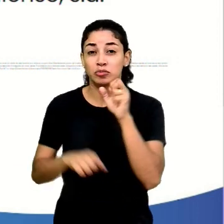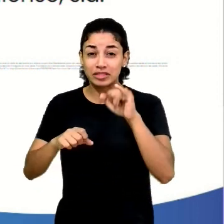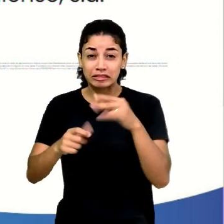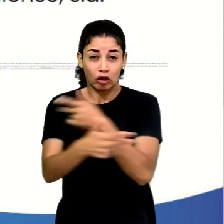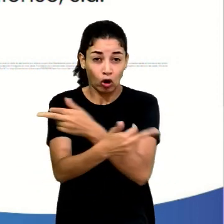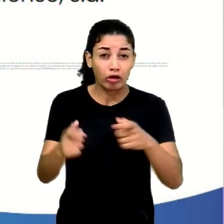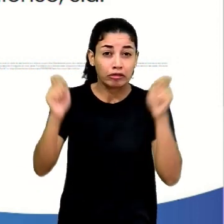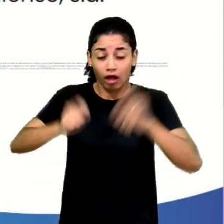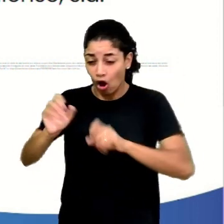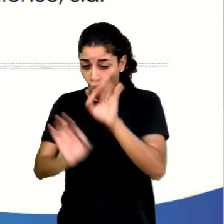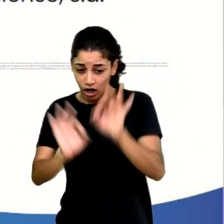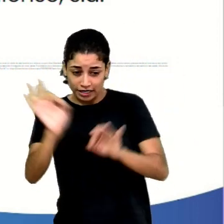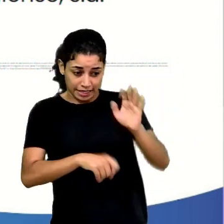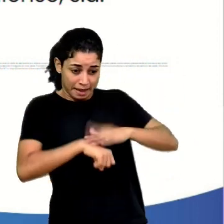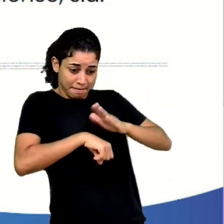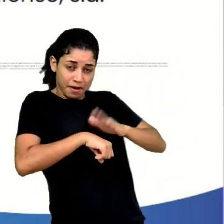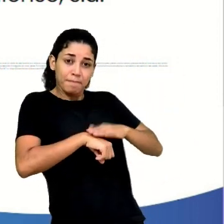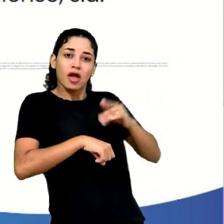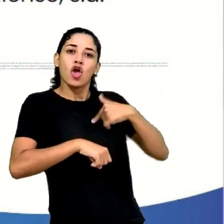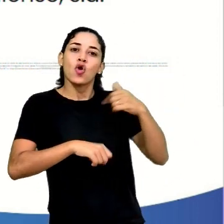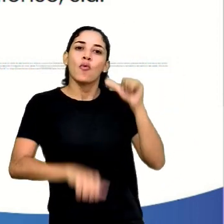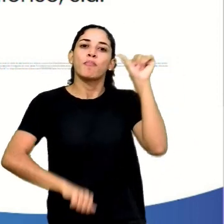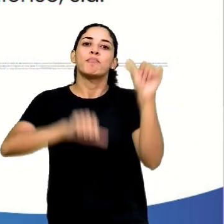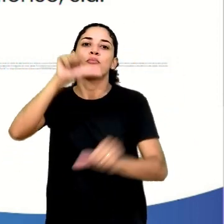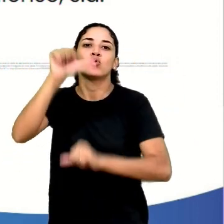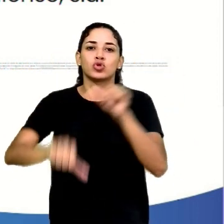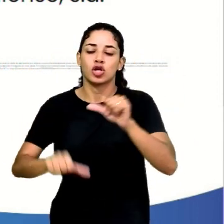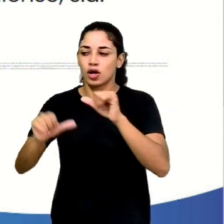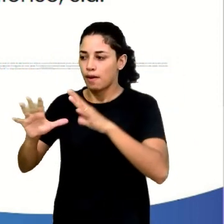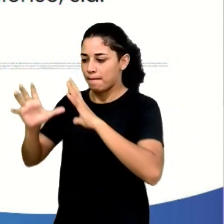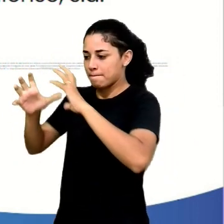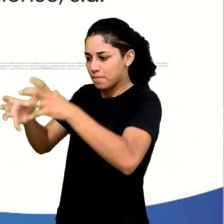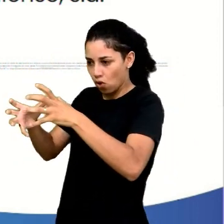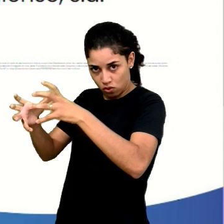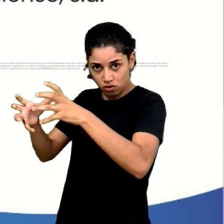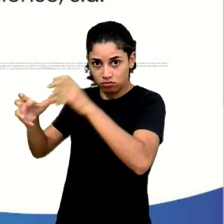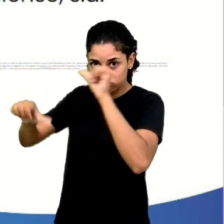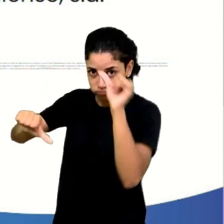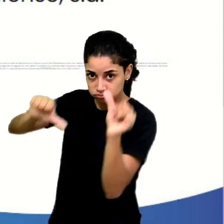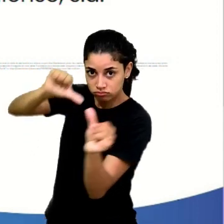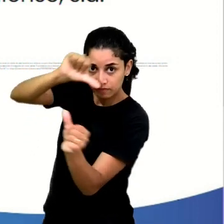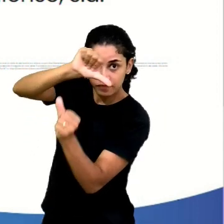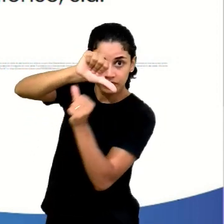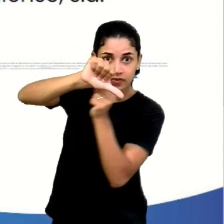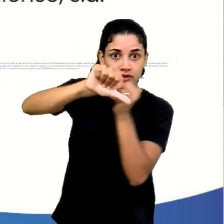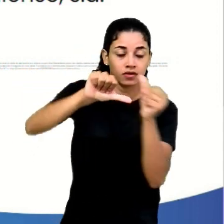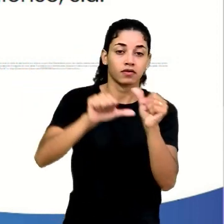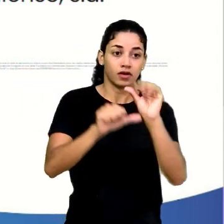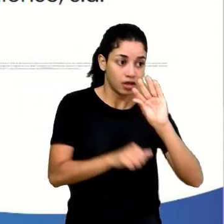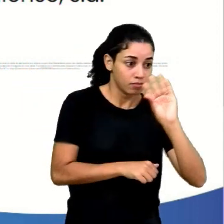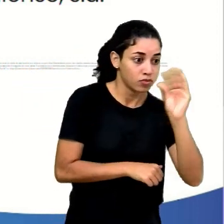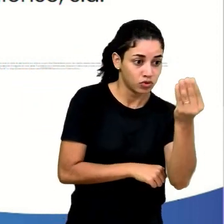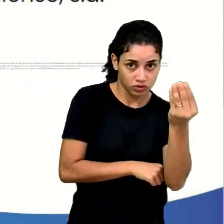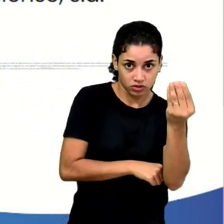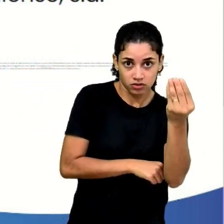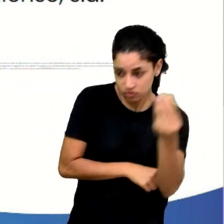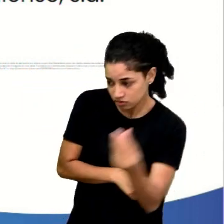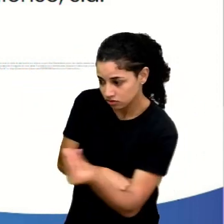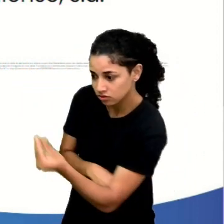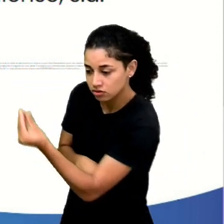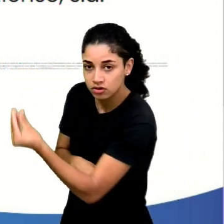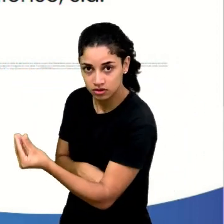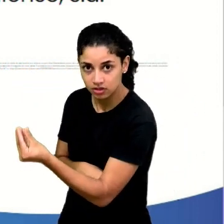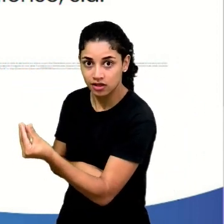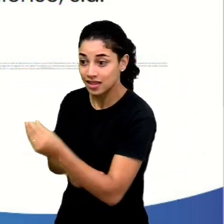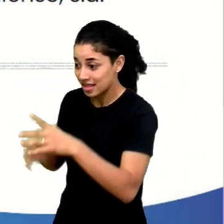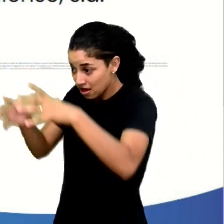reorganizadas por mim, eu trocaria as bolas, passando as jabuticabas para a aboboeira e